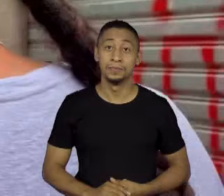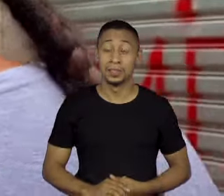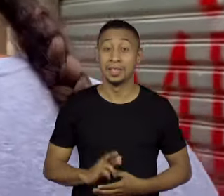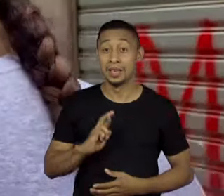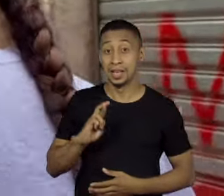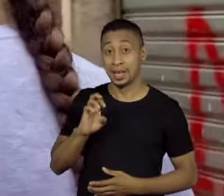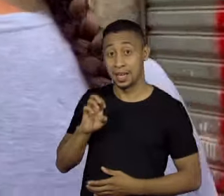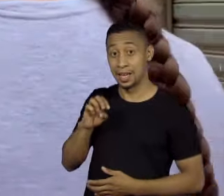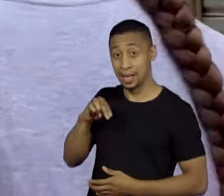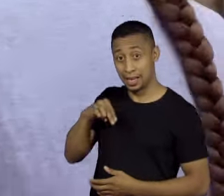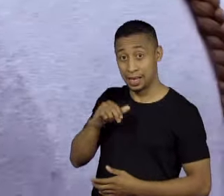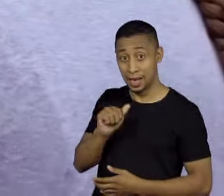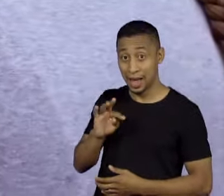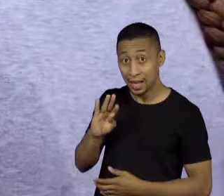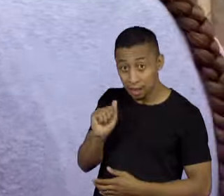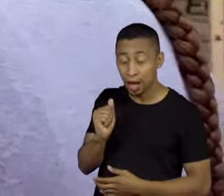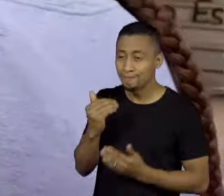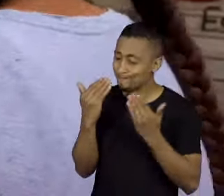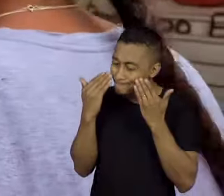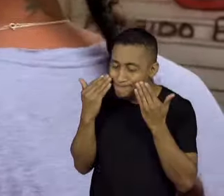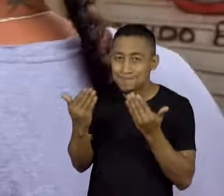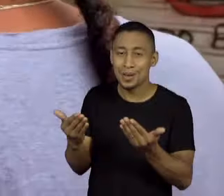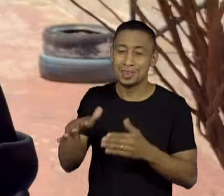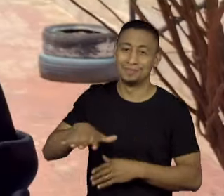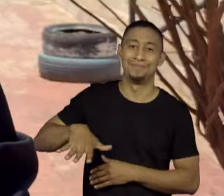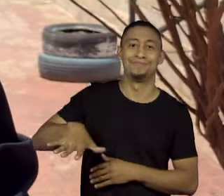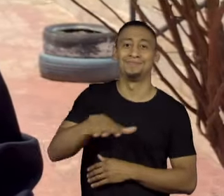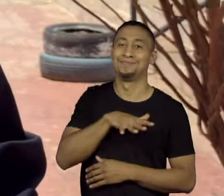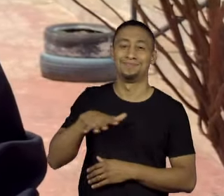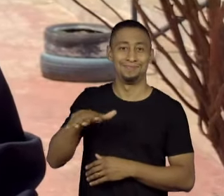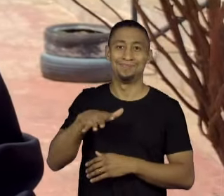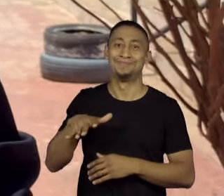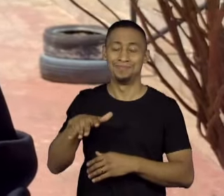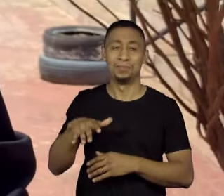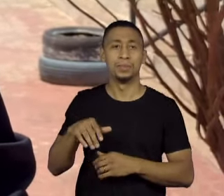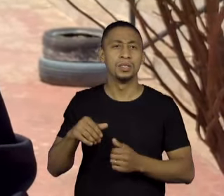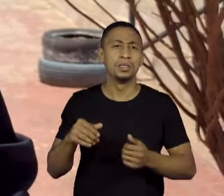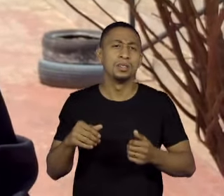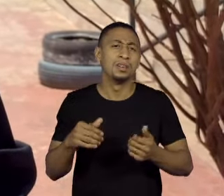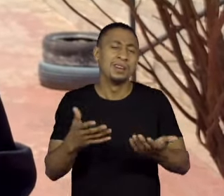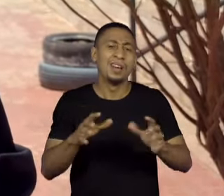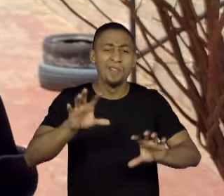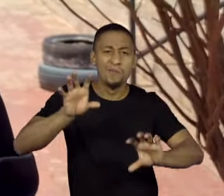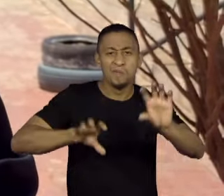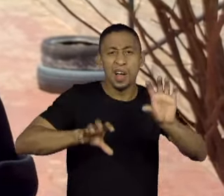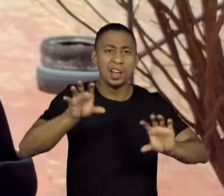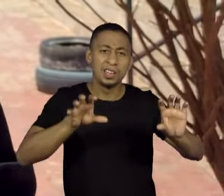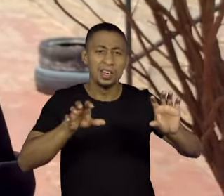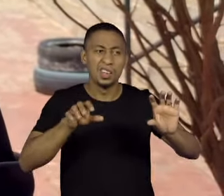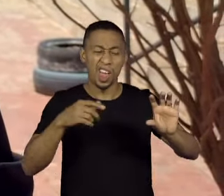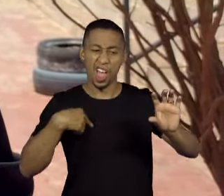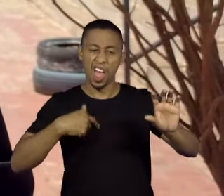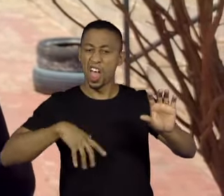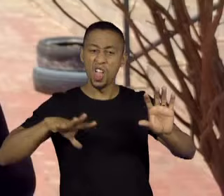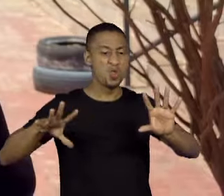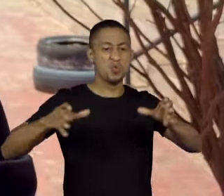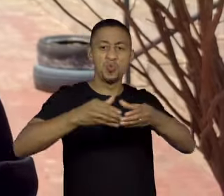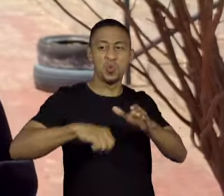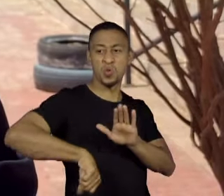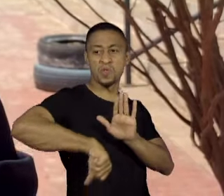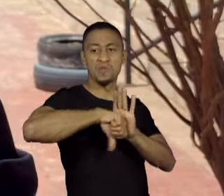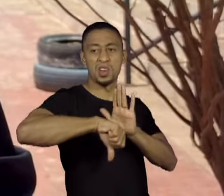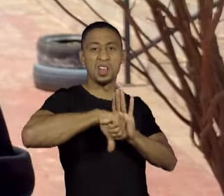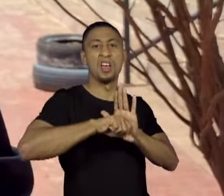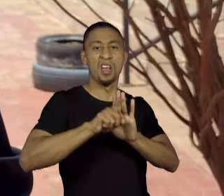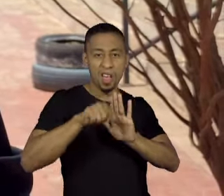Renata viu de perto a tragédia no baile da 17. É muito fácil criminalizar o funk quando ele acontece dentro da periferia. Então,